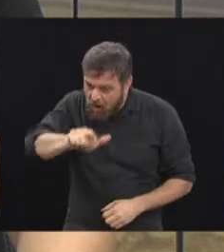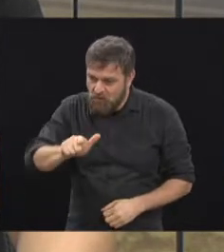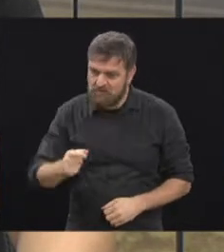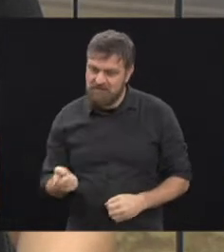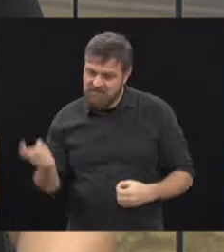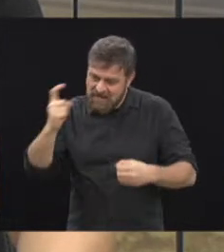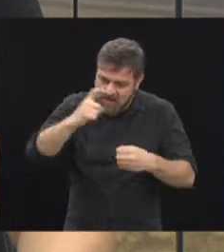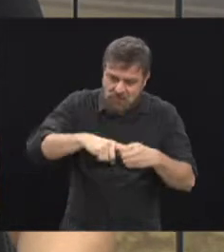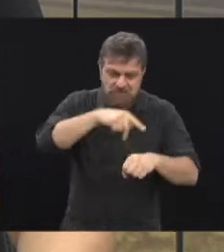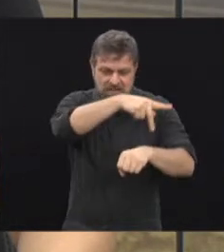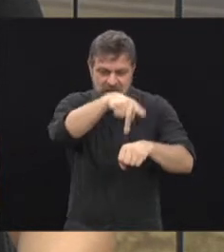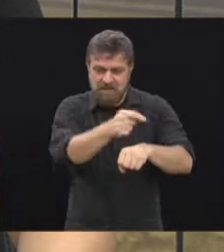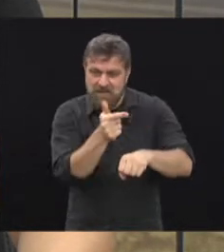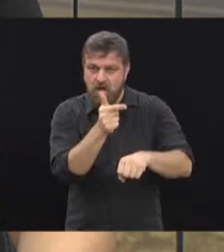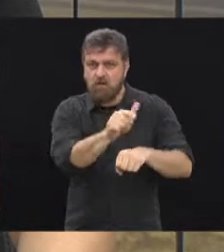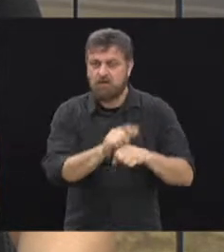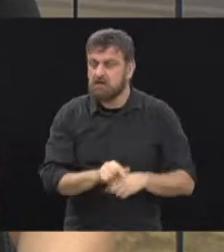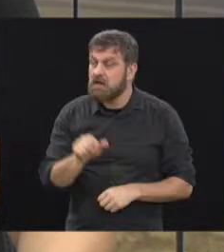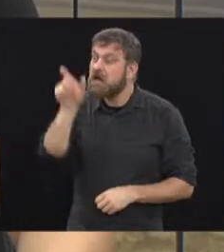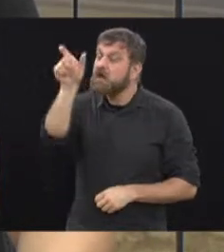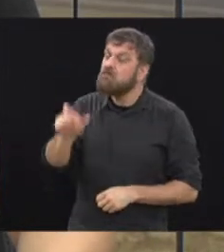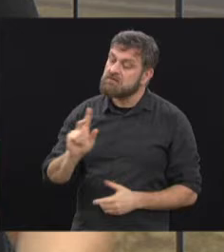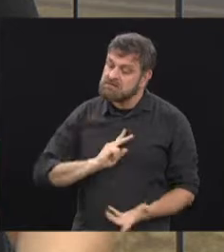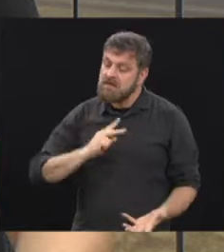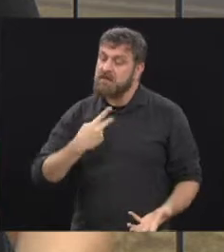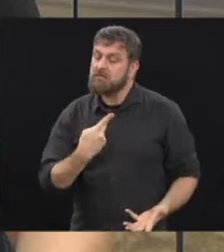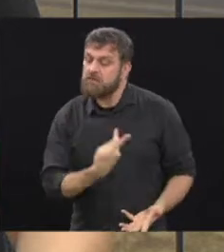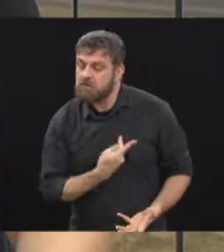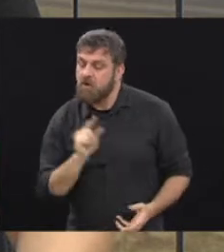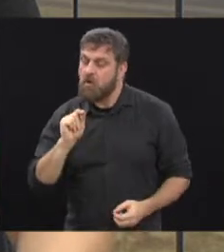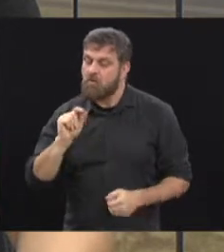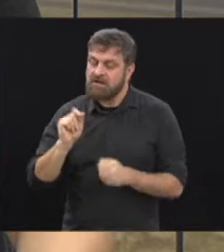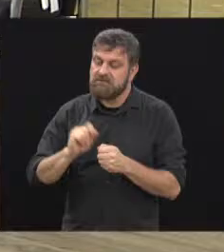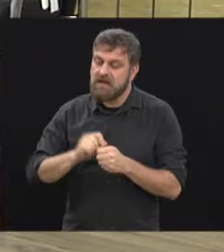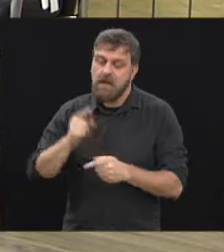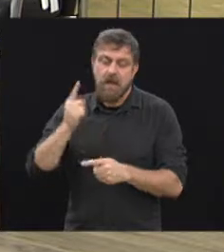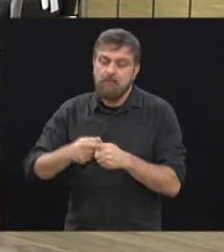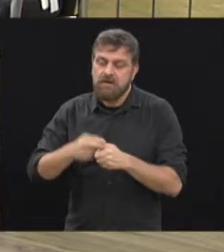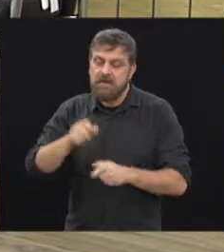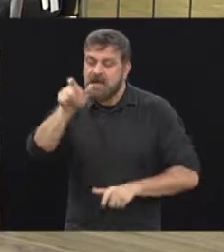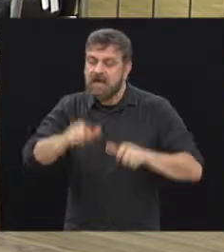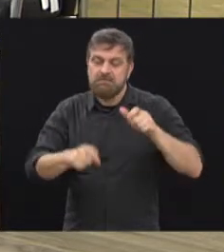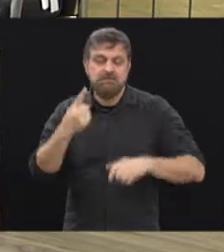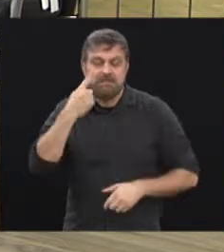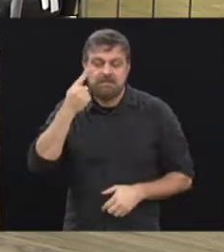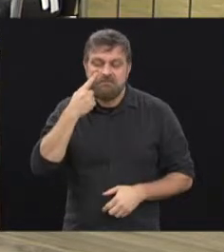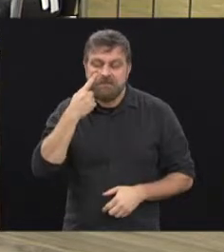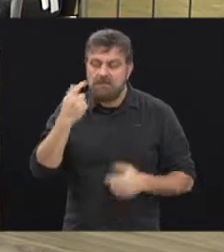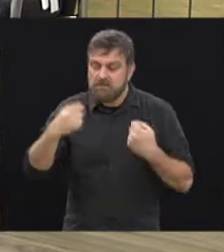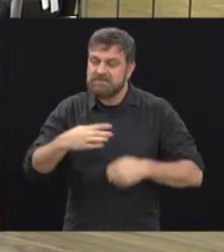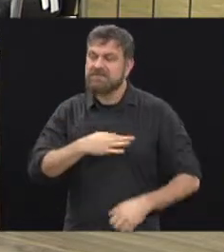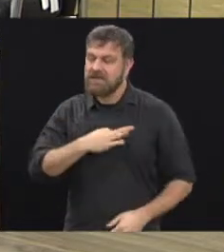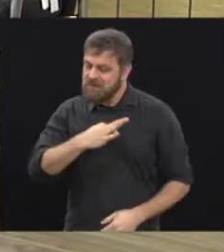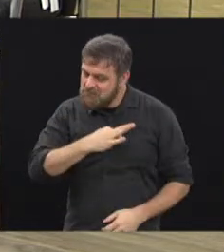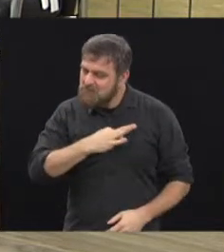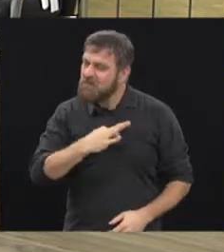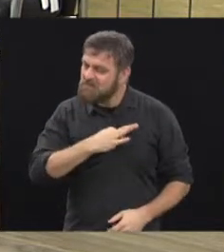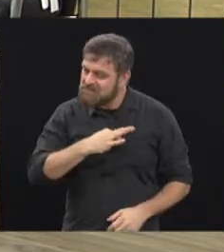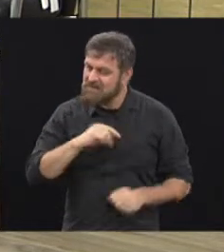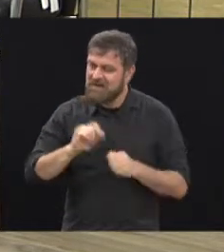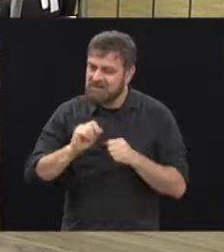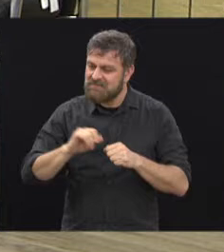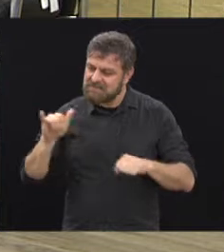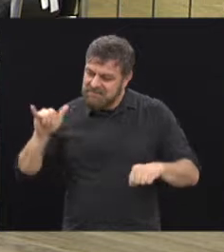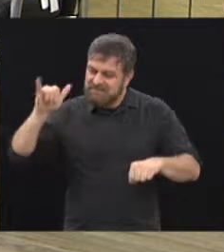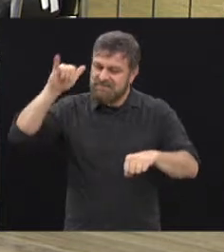fez, quer fazer de novo. Para você, o que te transformou, o que transforma e por que quem está assistindo deve ser um voluntário, deve fazer